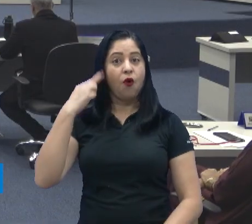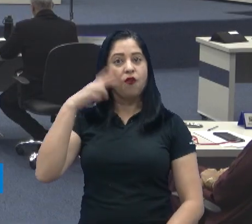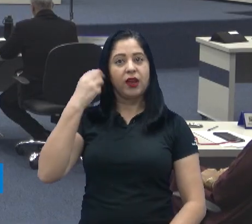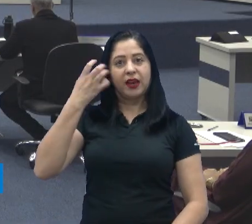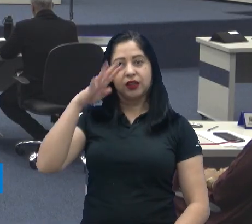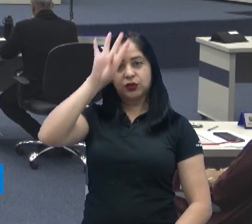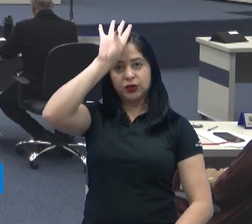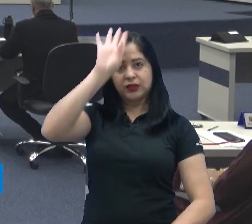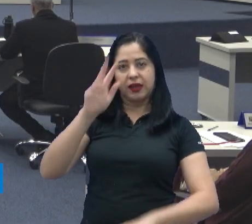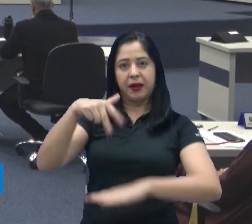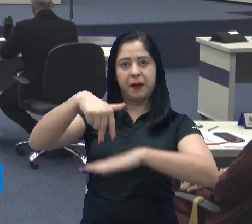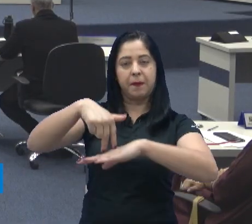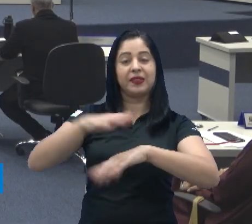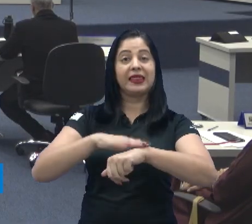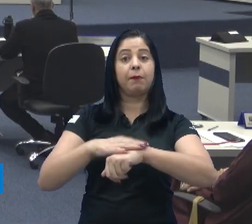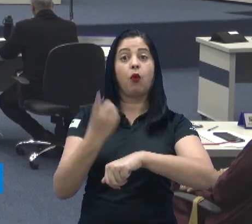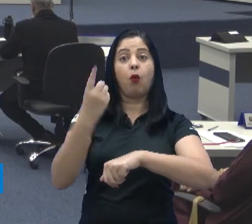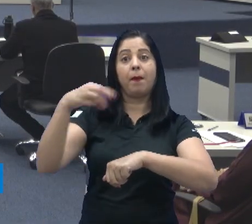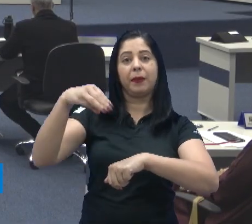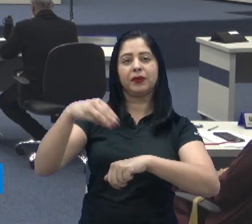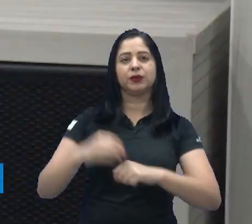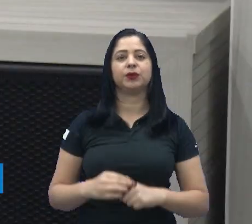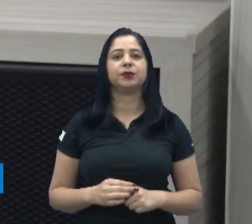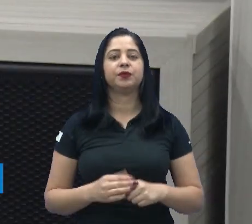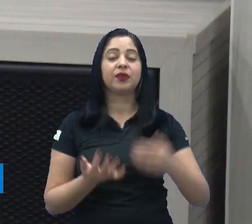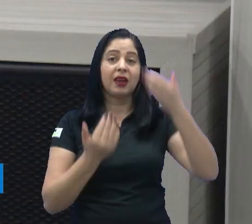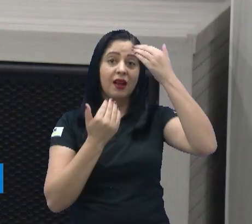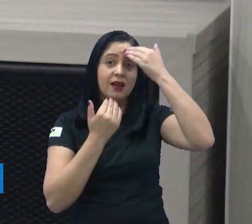por tempo de 1 minuto, vereador. Queria agradecer aqui